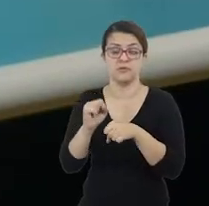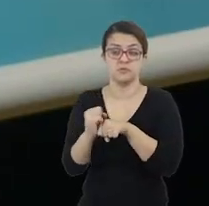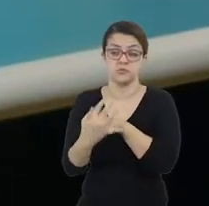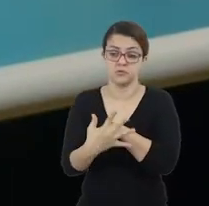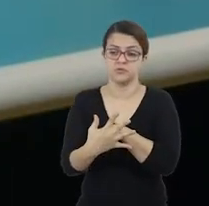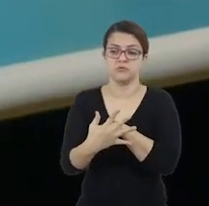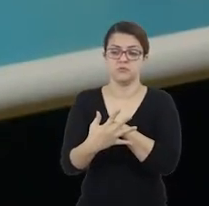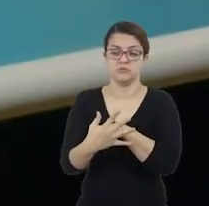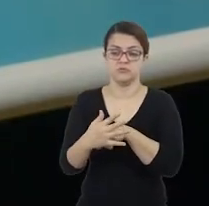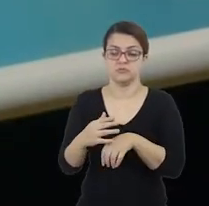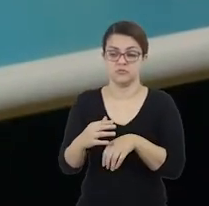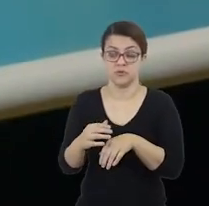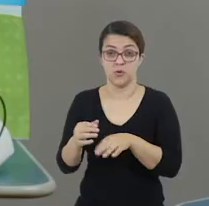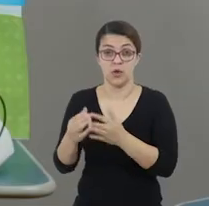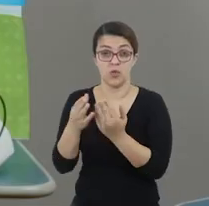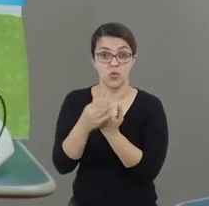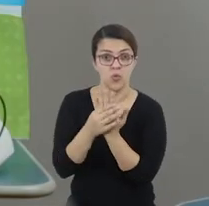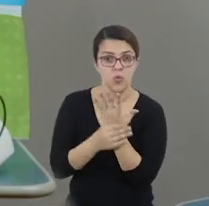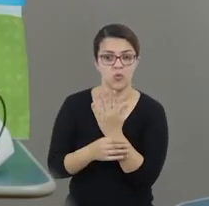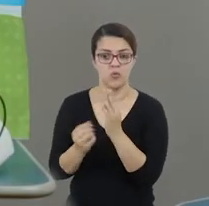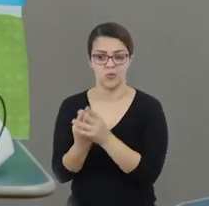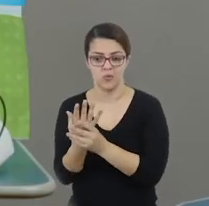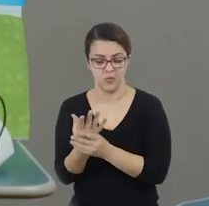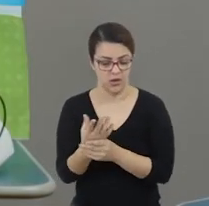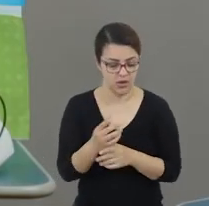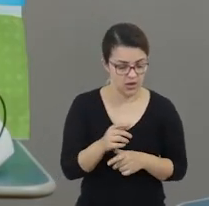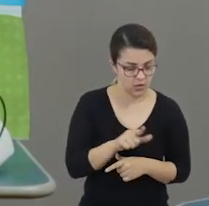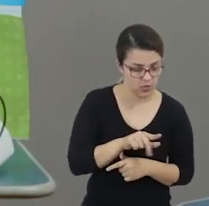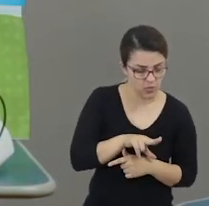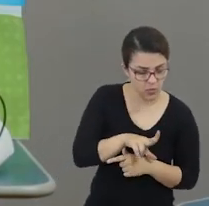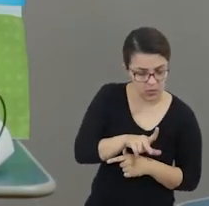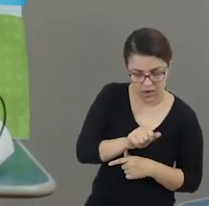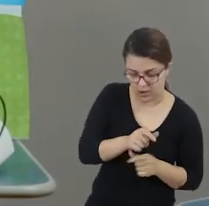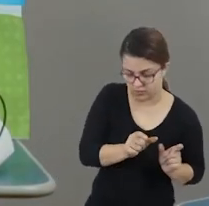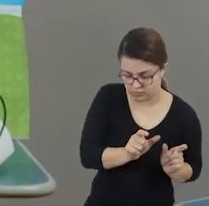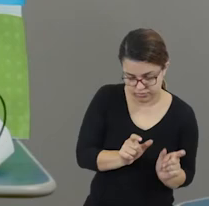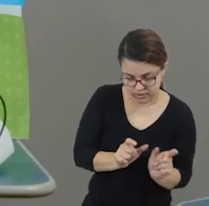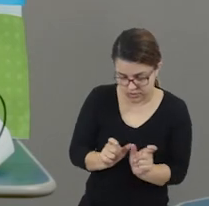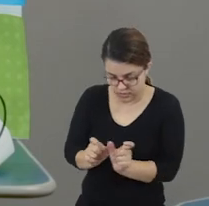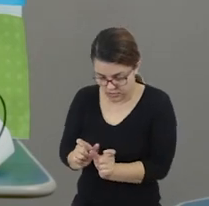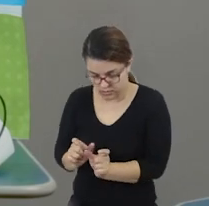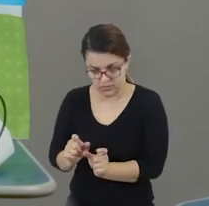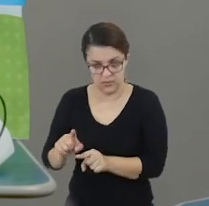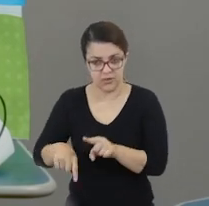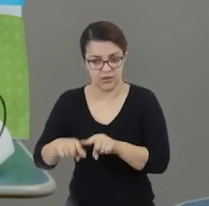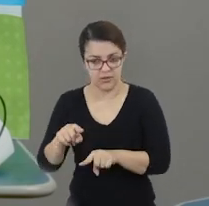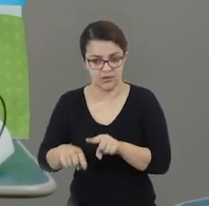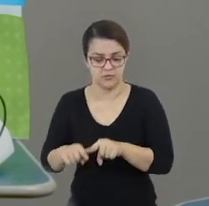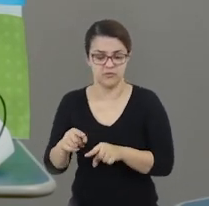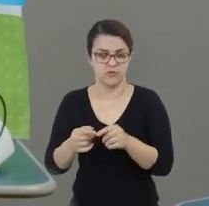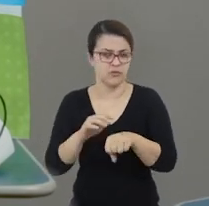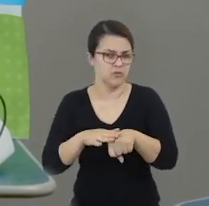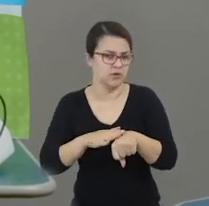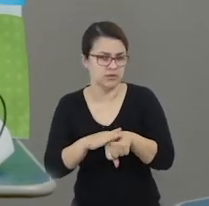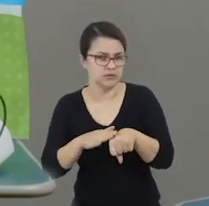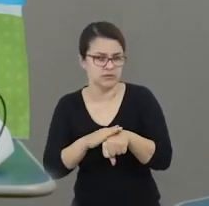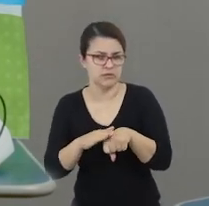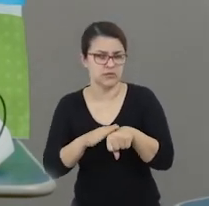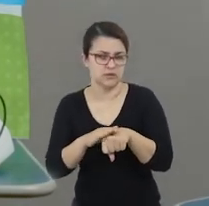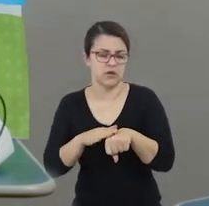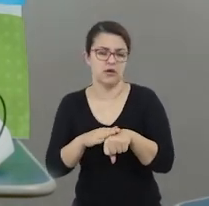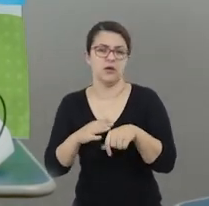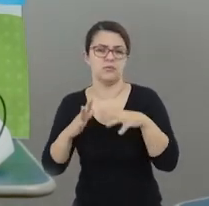luva, né? Aí, gente, isso você vai escrever no caderno, conversar a respeito de saúde e higiene com